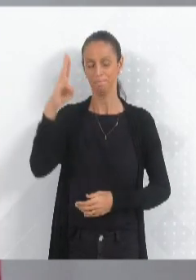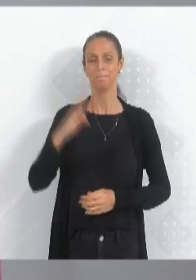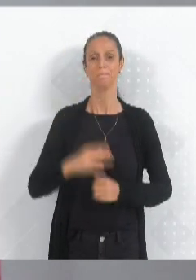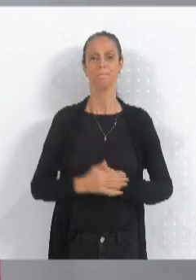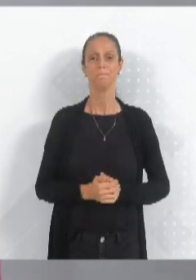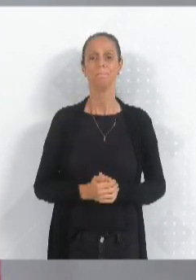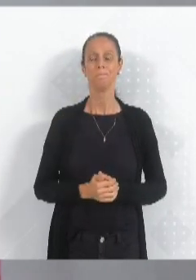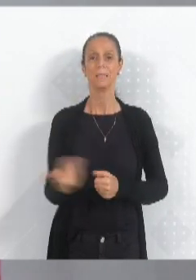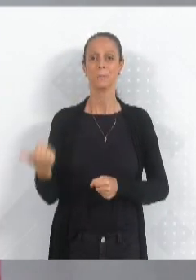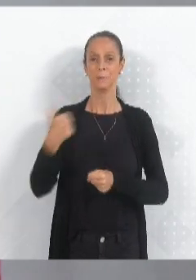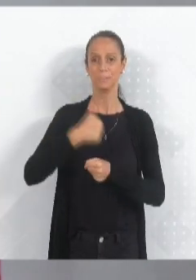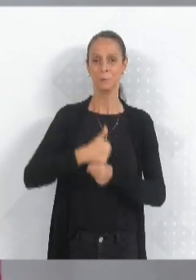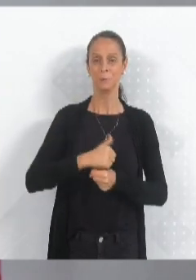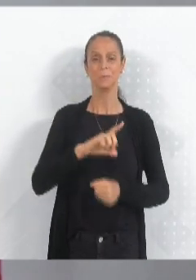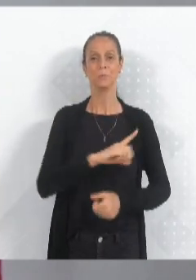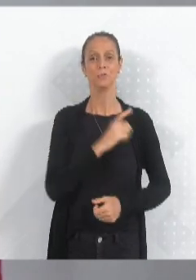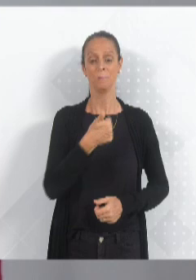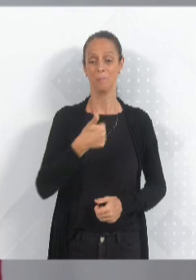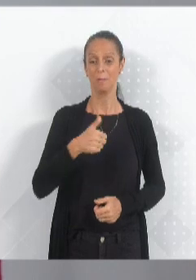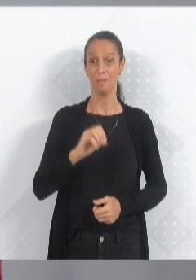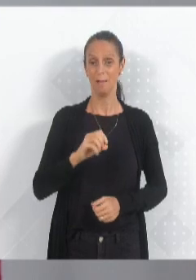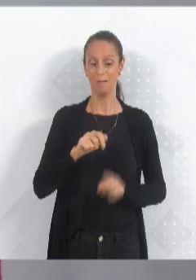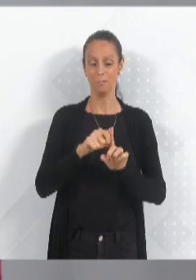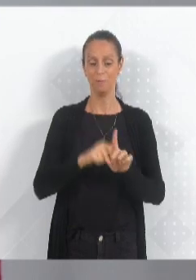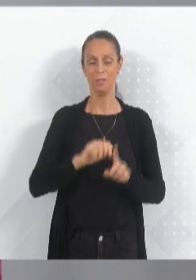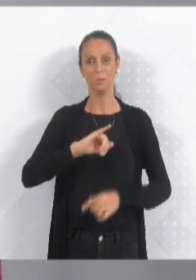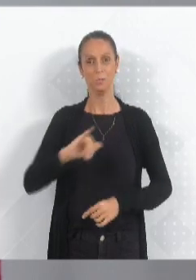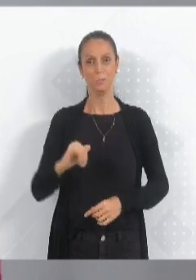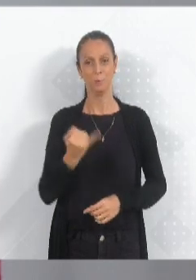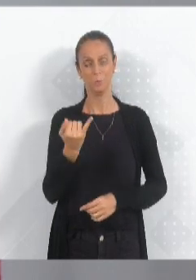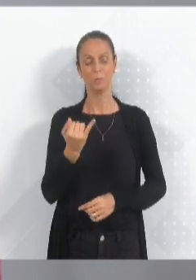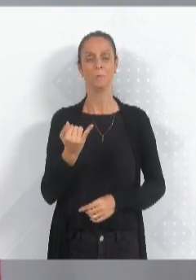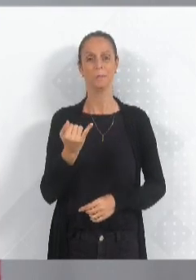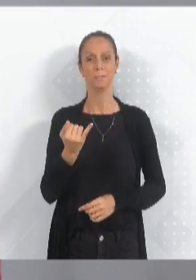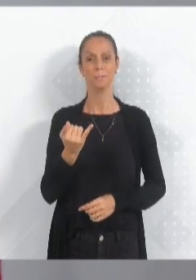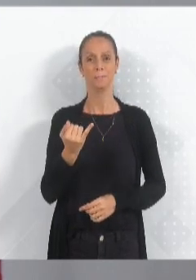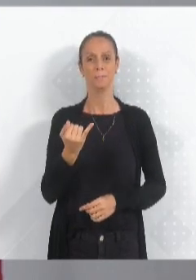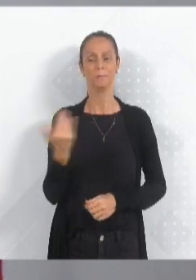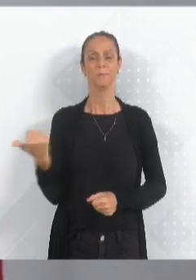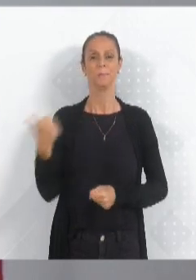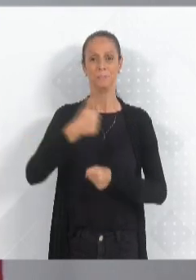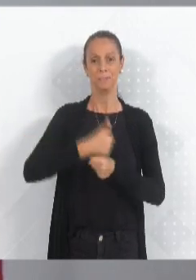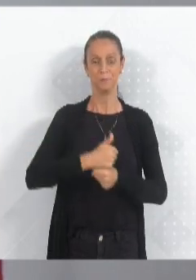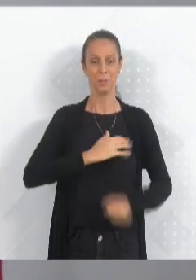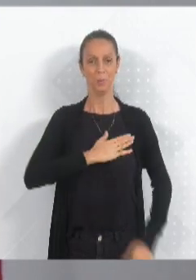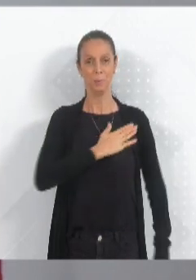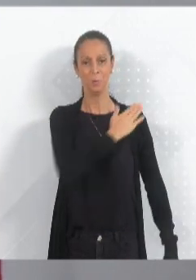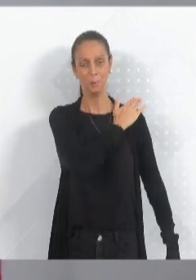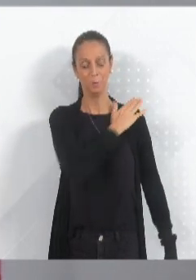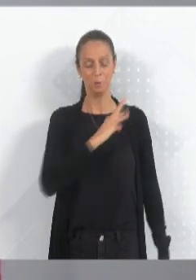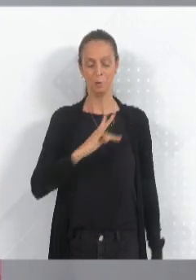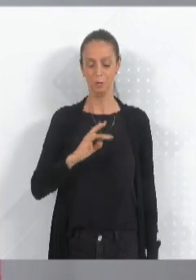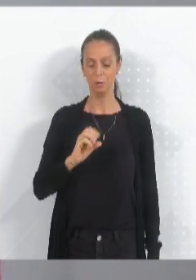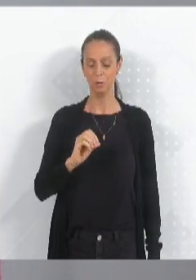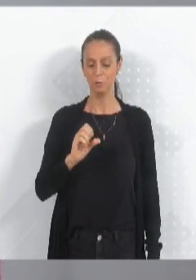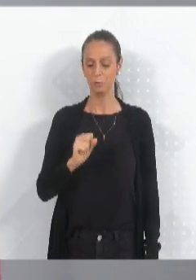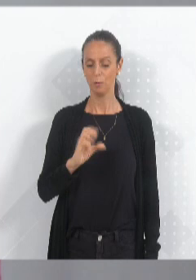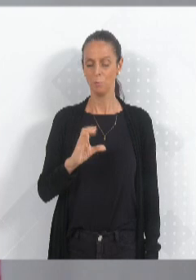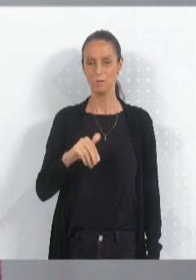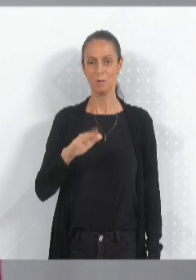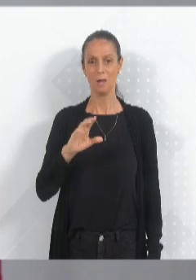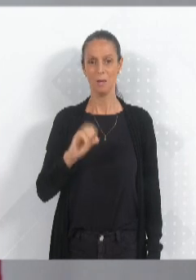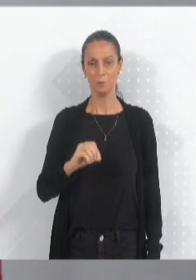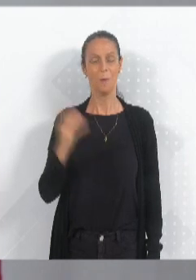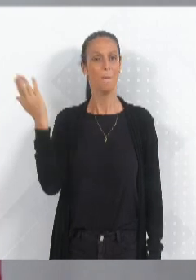assumiu o comando no último dia 10 de janeiro substituindo o Coronel Toscano que realizou um excelente trabalho à frente